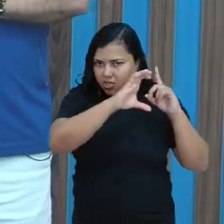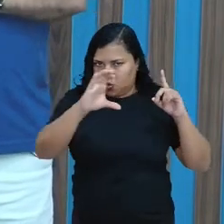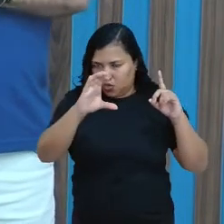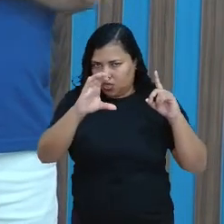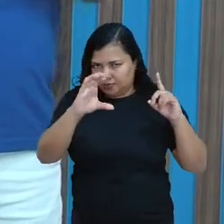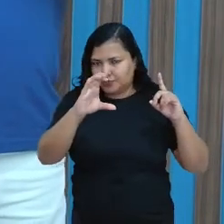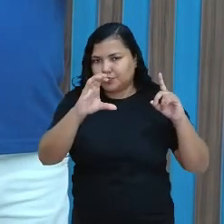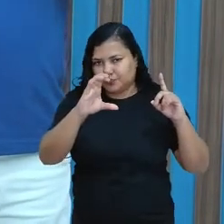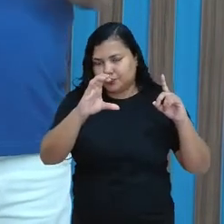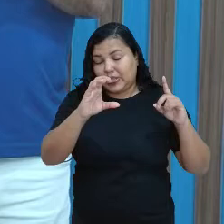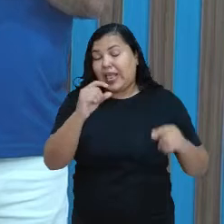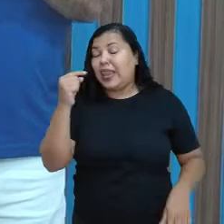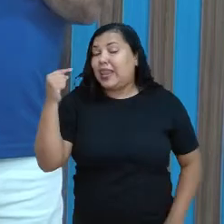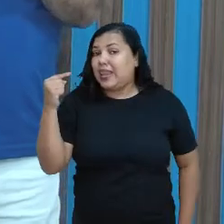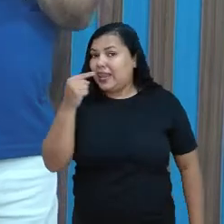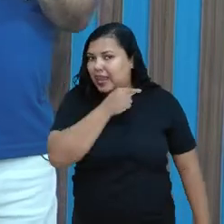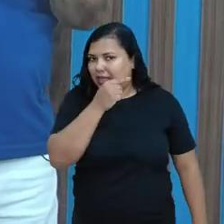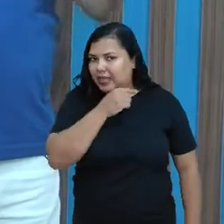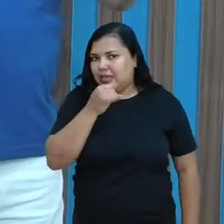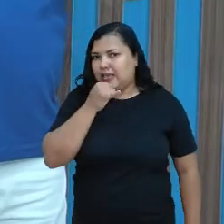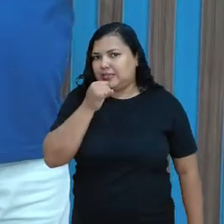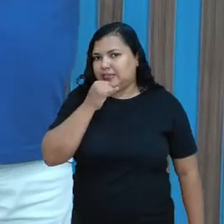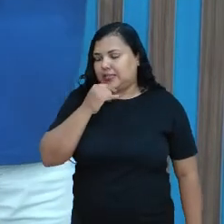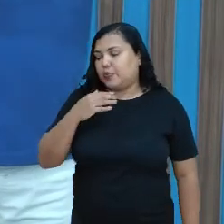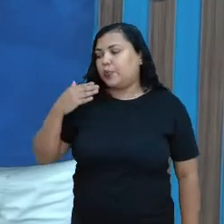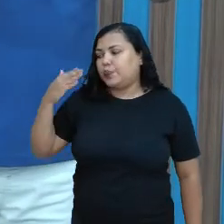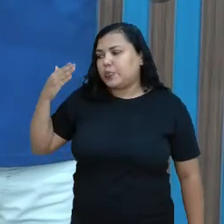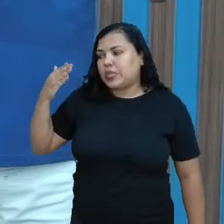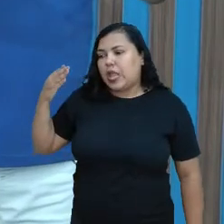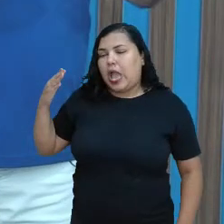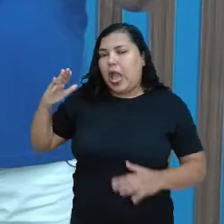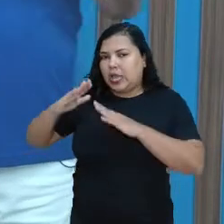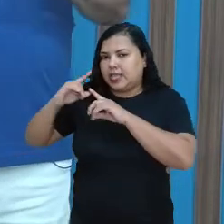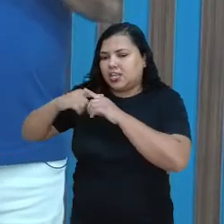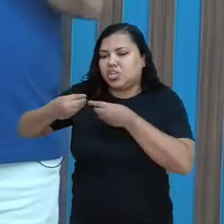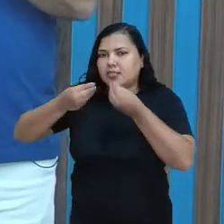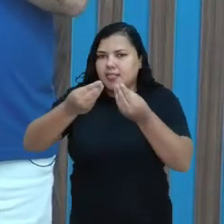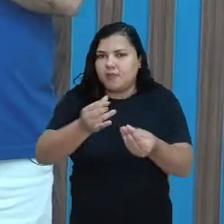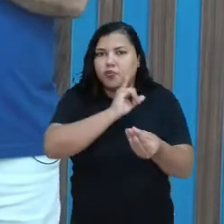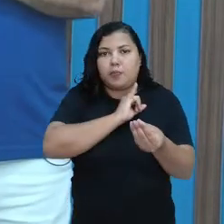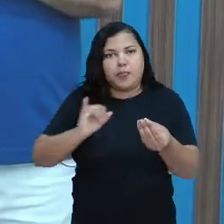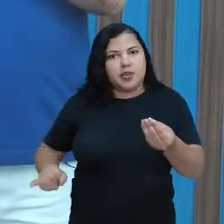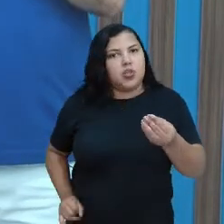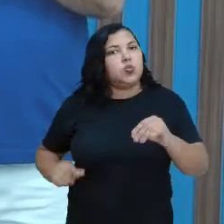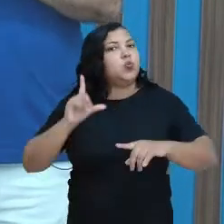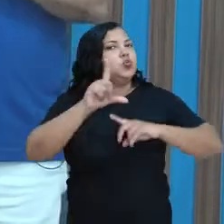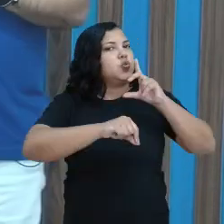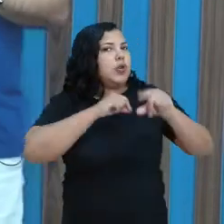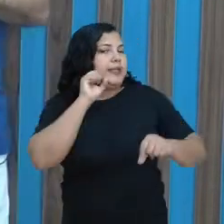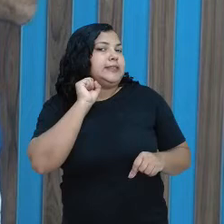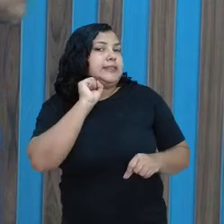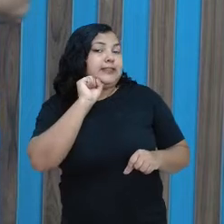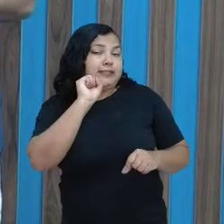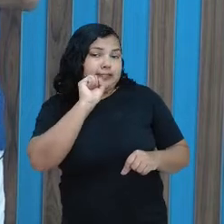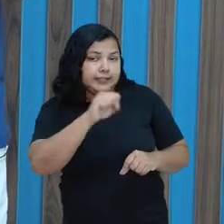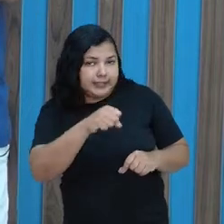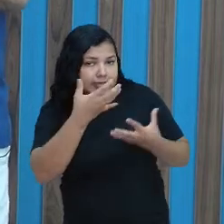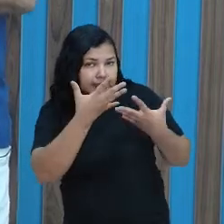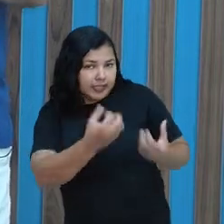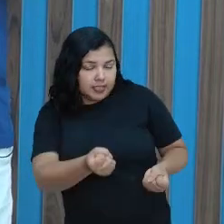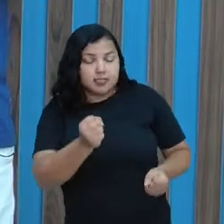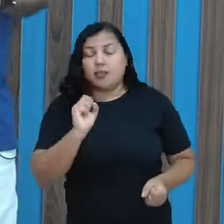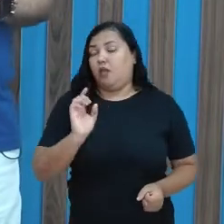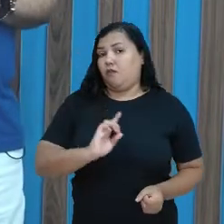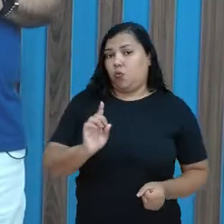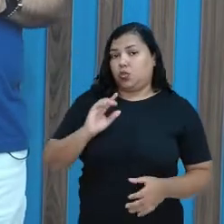Romana, aquilo ali era submetido à análise do imperador e ele iria decidir se aquilo entrava em vigor ou